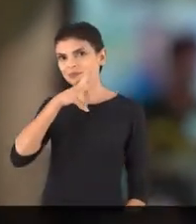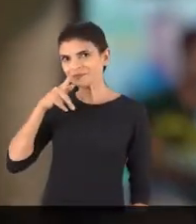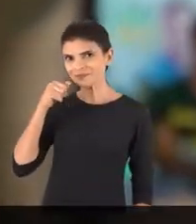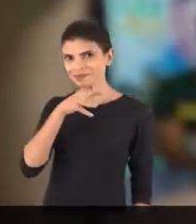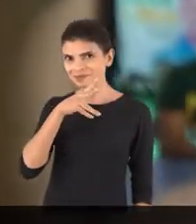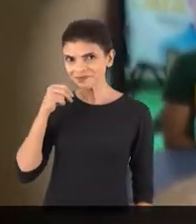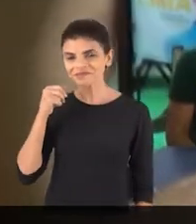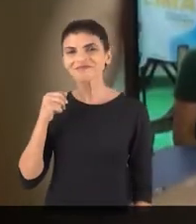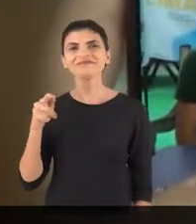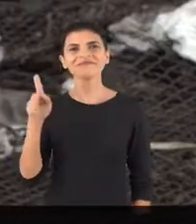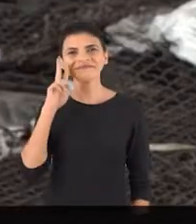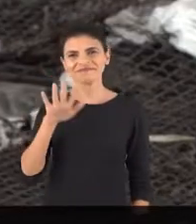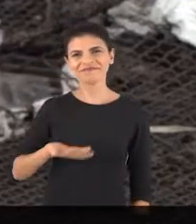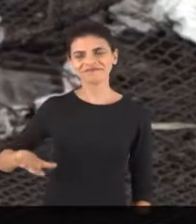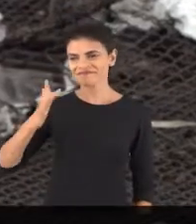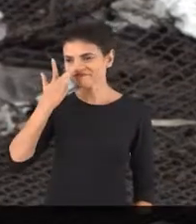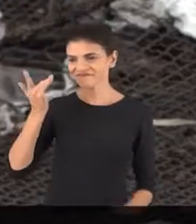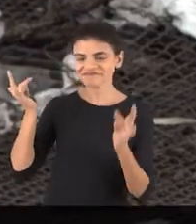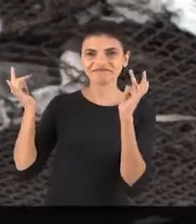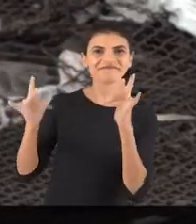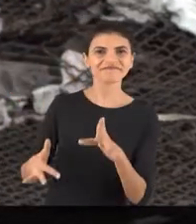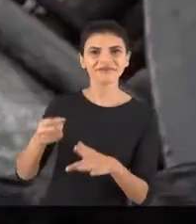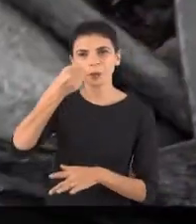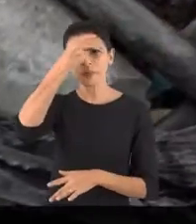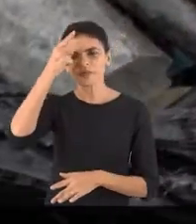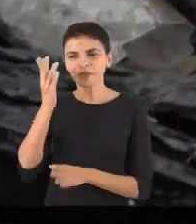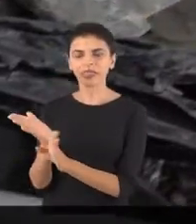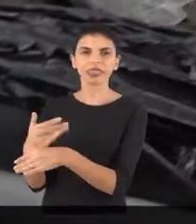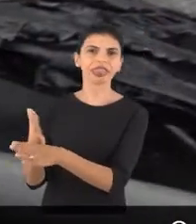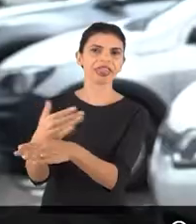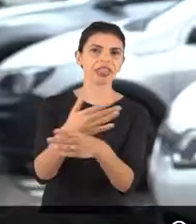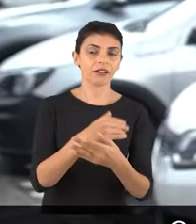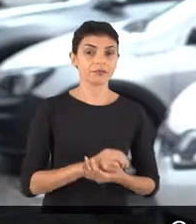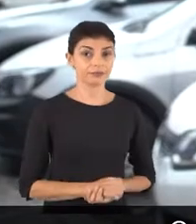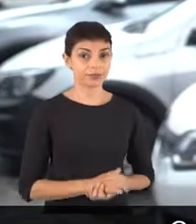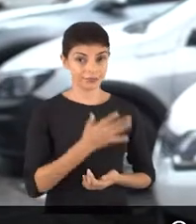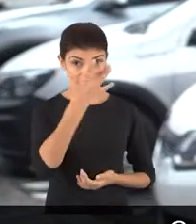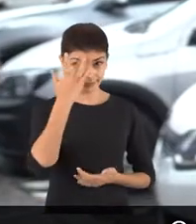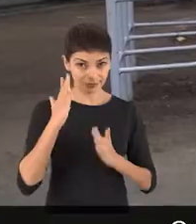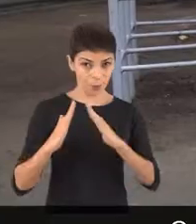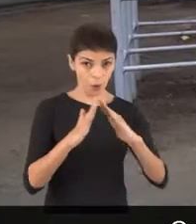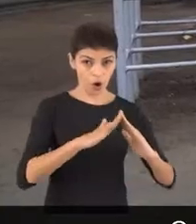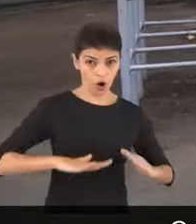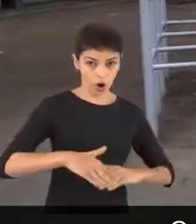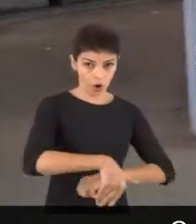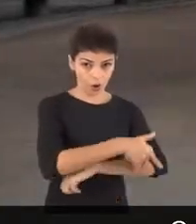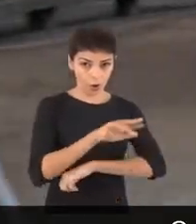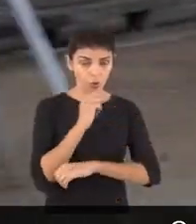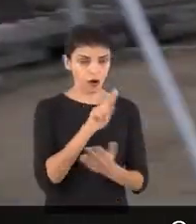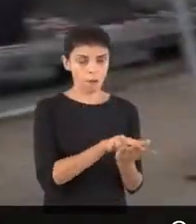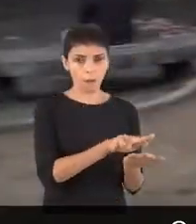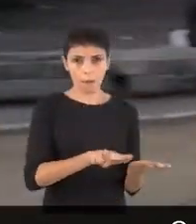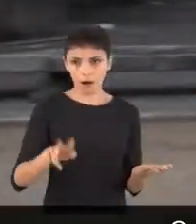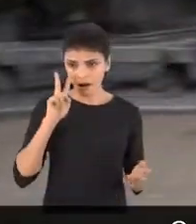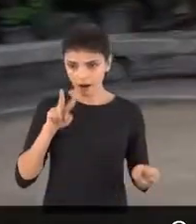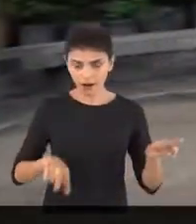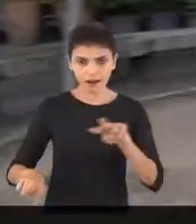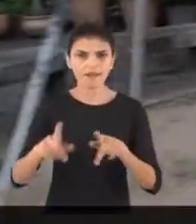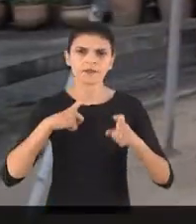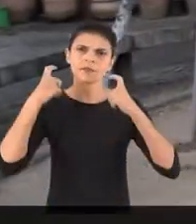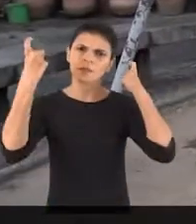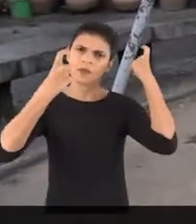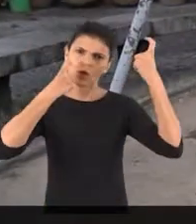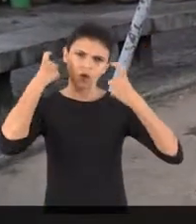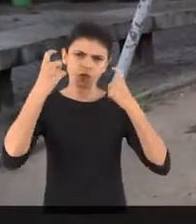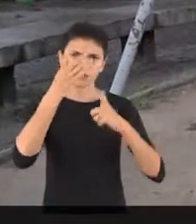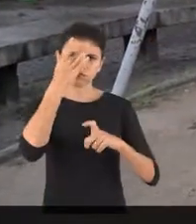Machado, a imagem do descaso da prefeitura com as pessoas. Os moradores de rua, com certeza, é uma preocupação para o município.